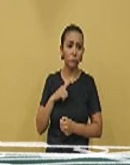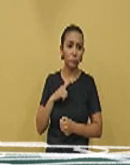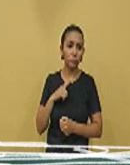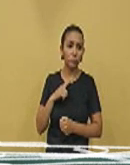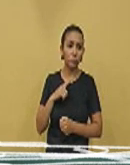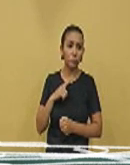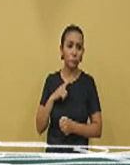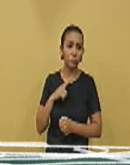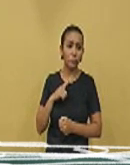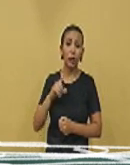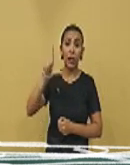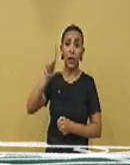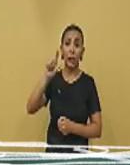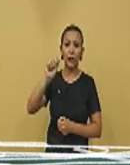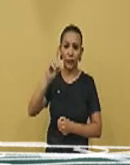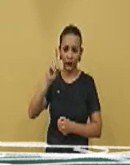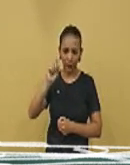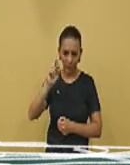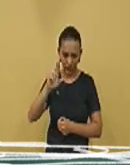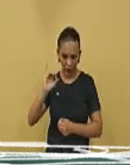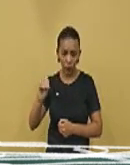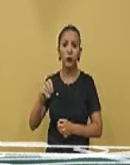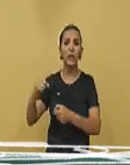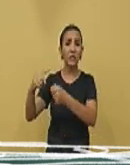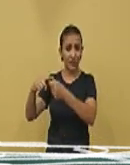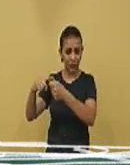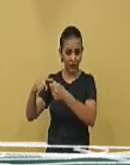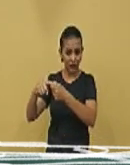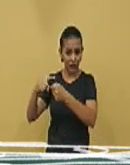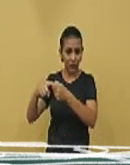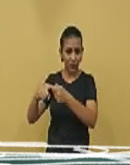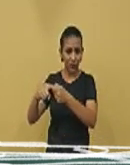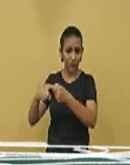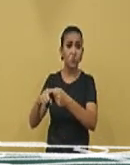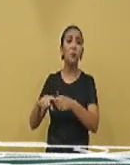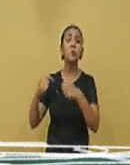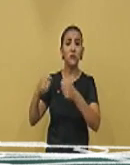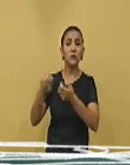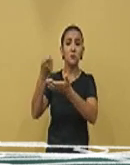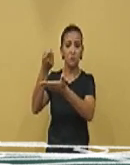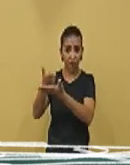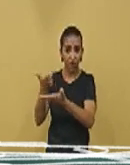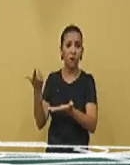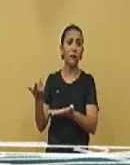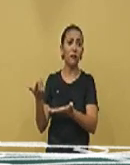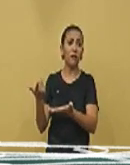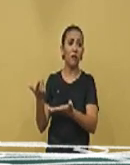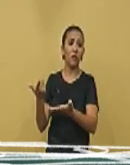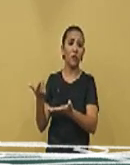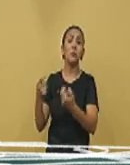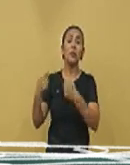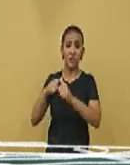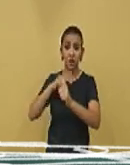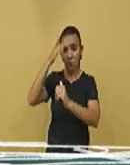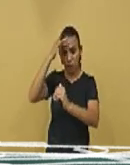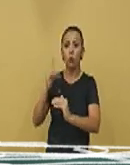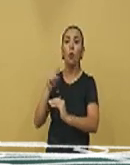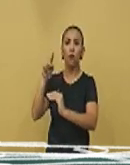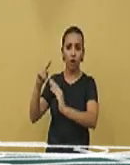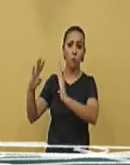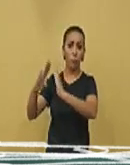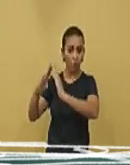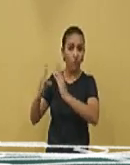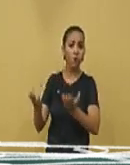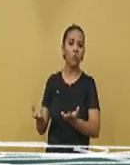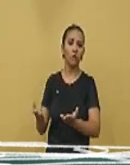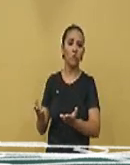a de Ladário, tem, porque nós temos que pagar, nós temos que ter lá vigilante, nós temos que ter lá caseiro. Isso sim,